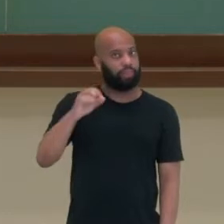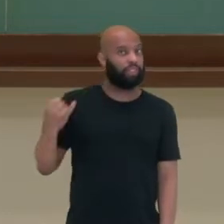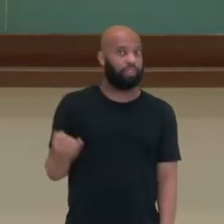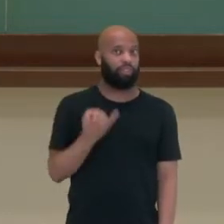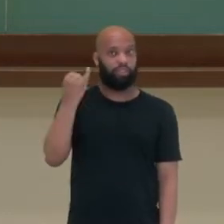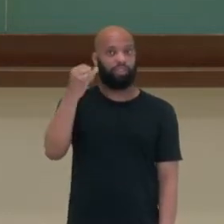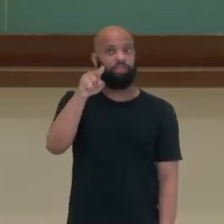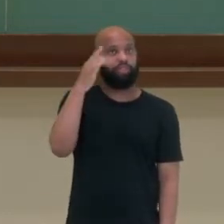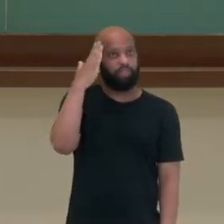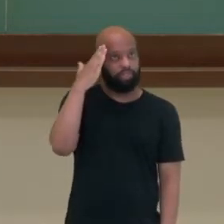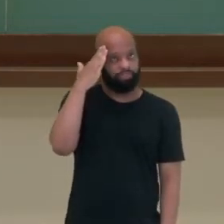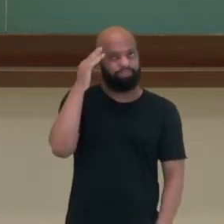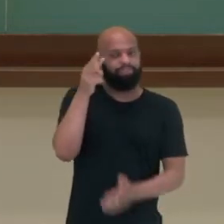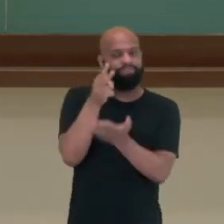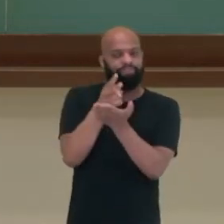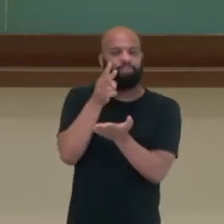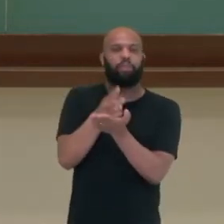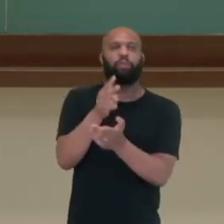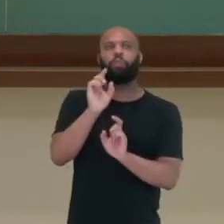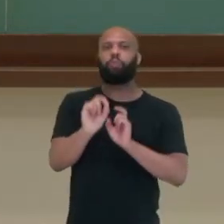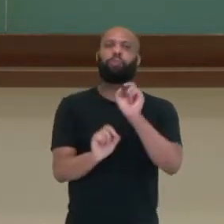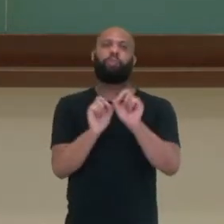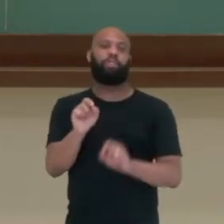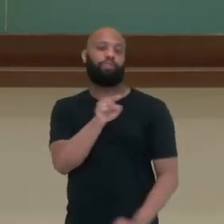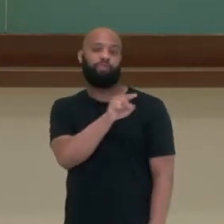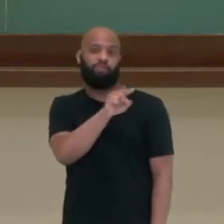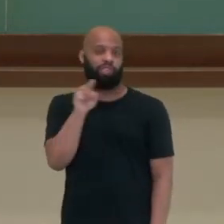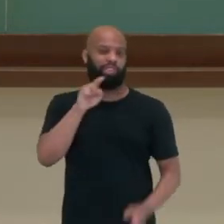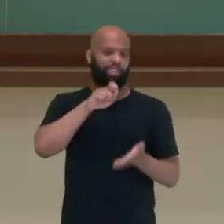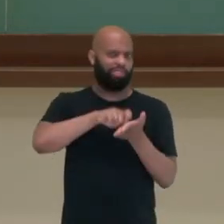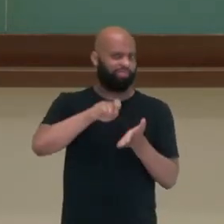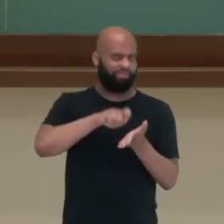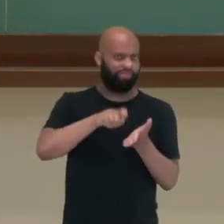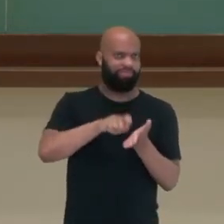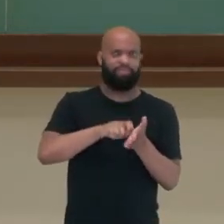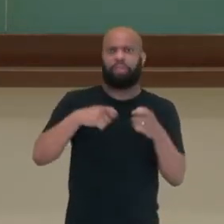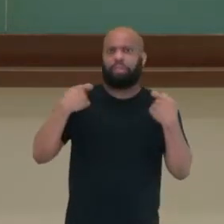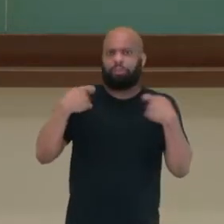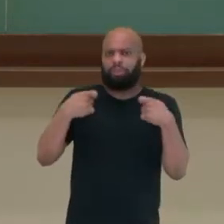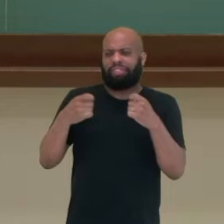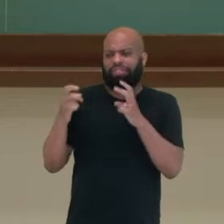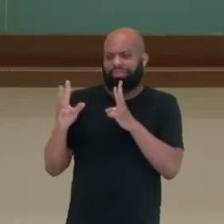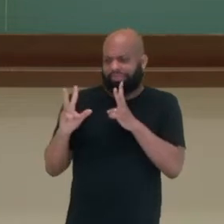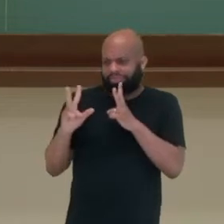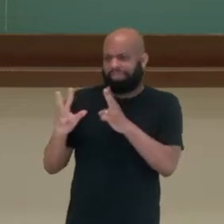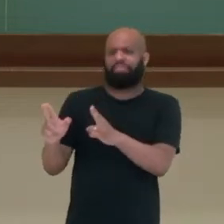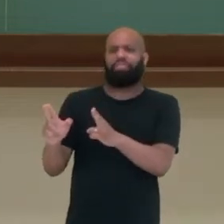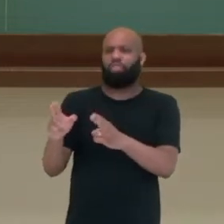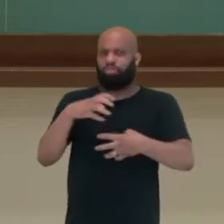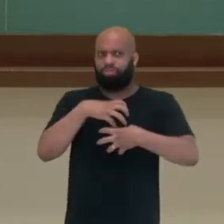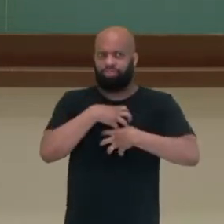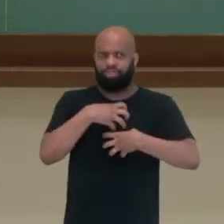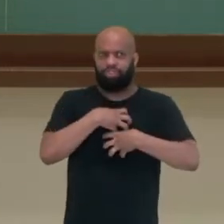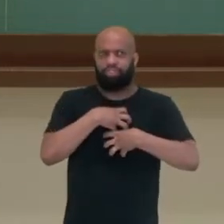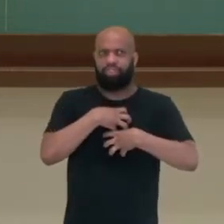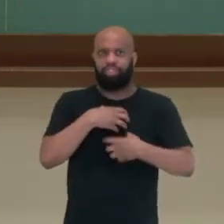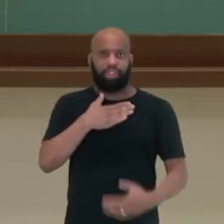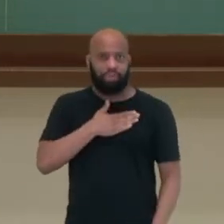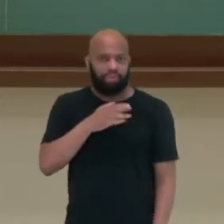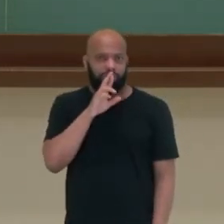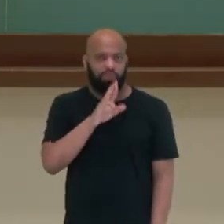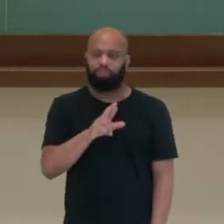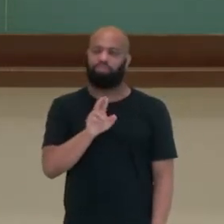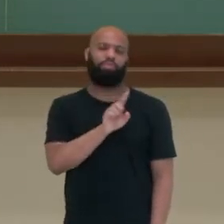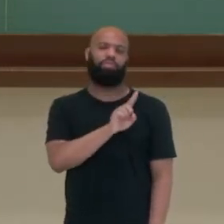Lembrando que sempre o que você escreve não tem que estar necessariamente igual, da mesma maneira que a minha